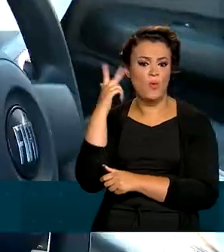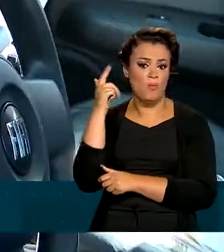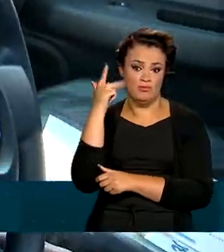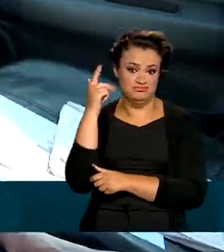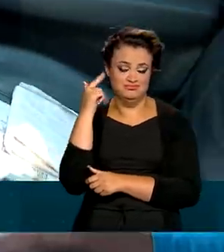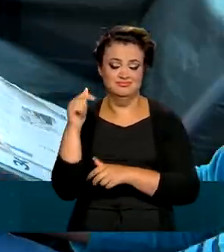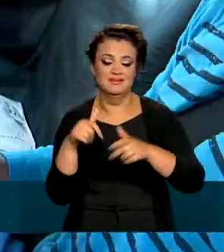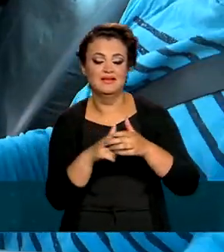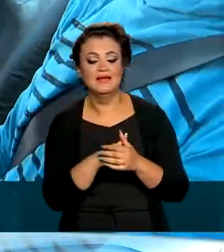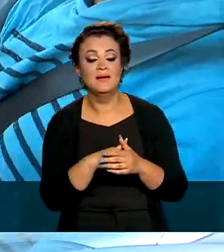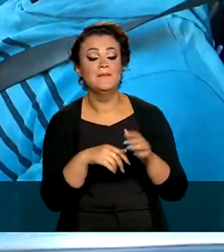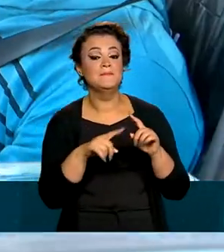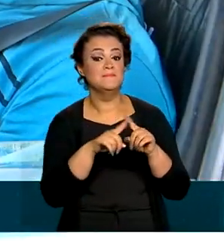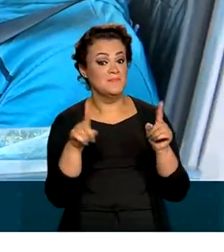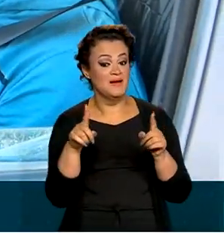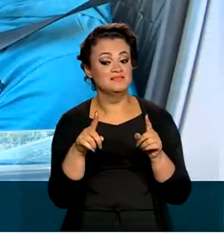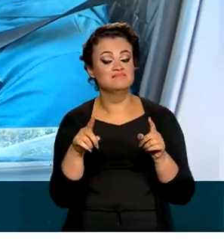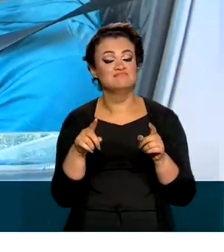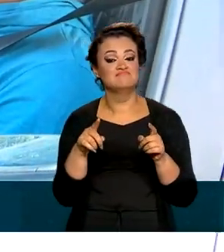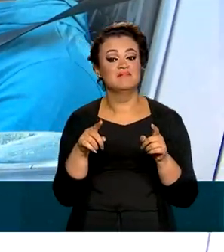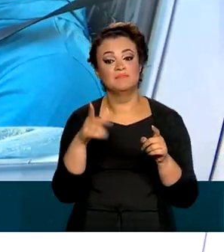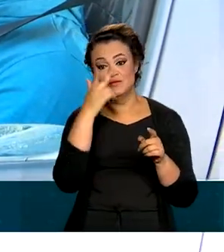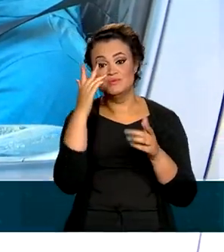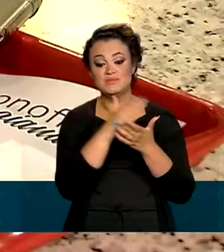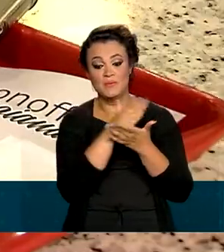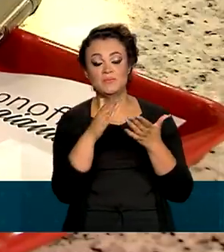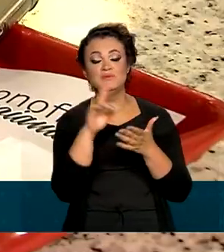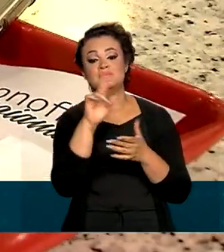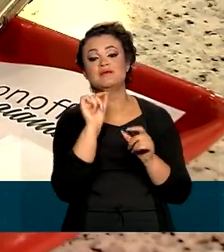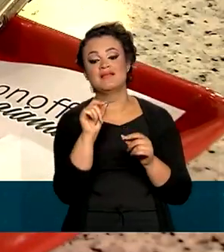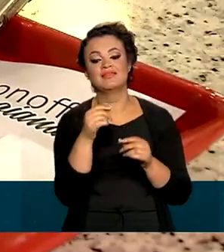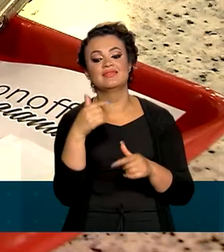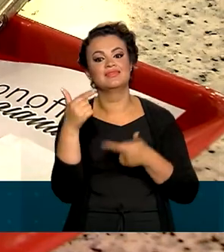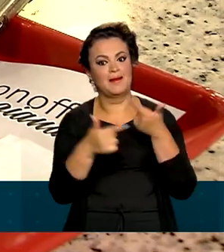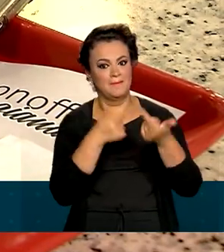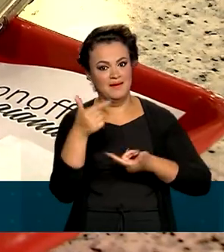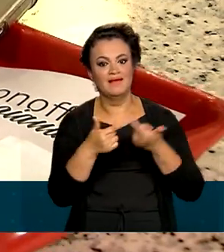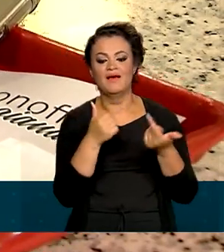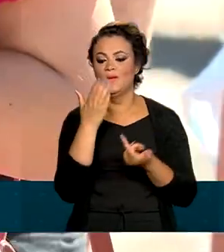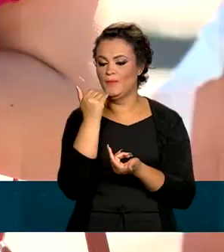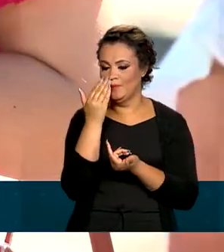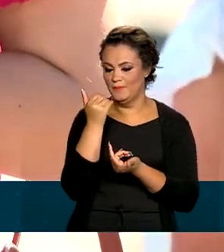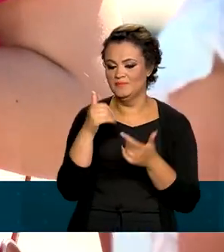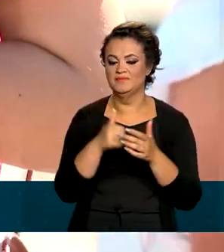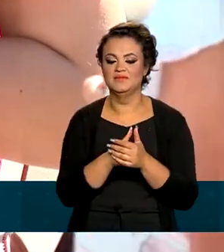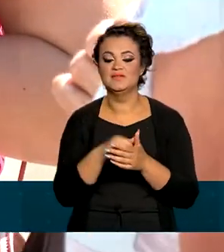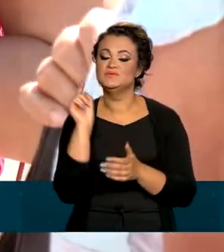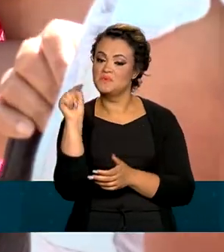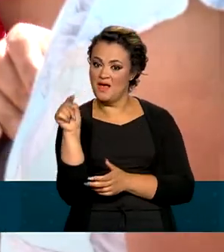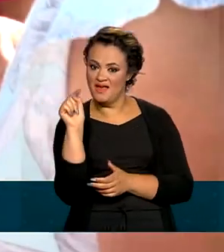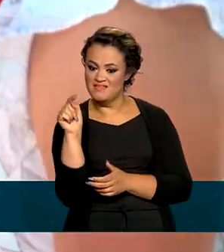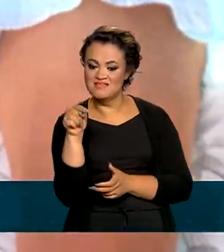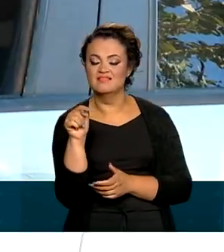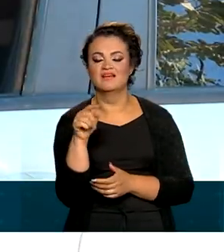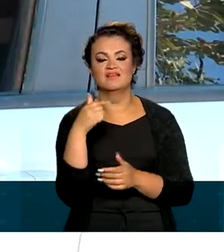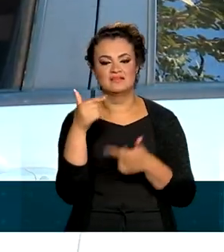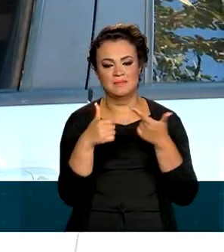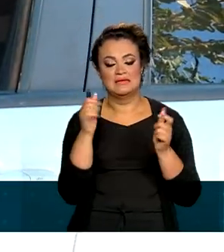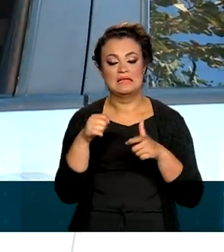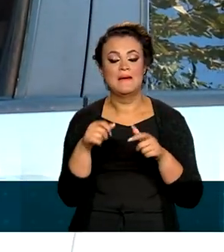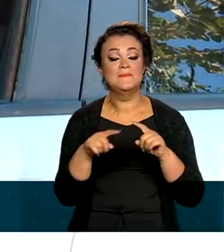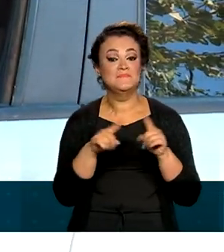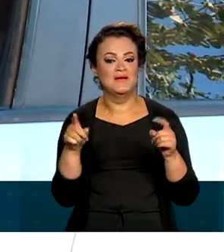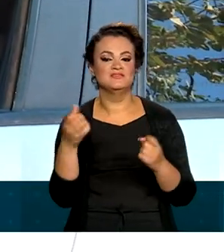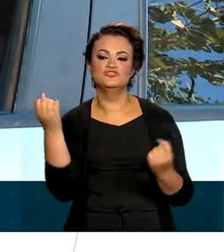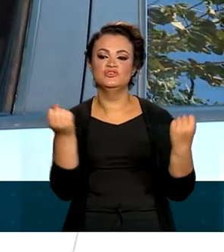comum. E para muitas pessoas, ele é indispensável, até na hora do almoço. É uma ferramenta de trabalho. Mas usar